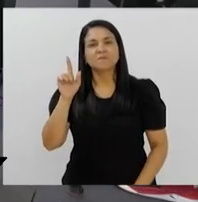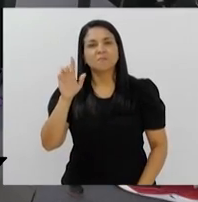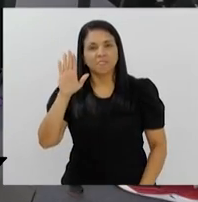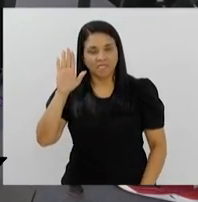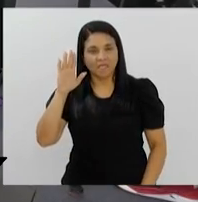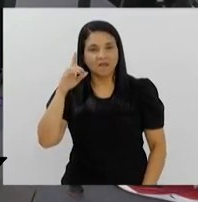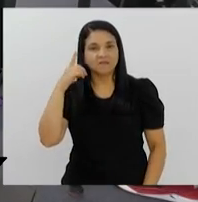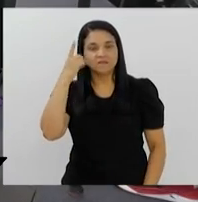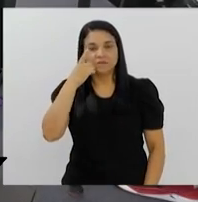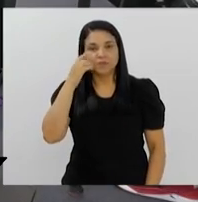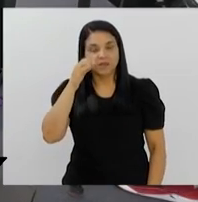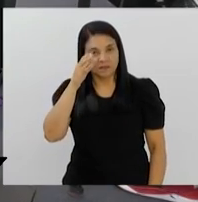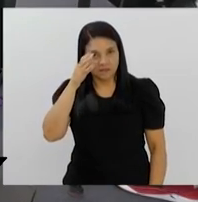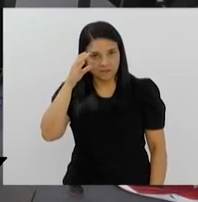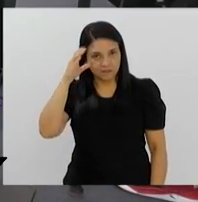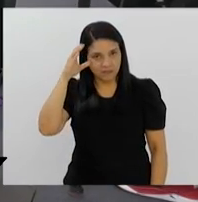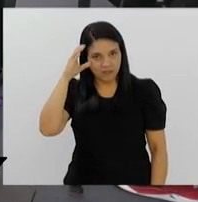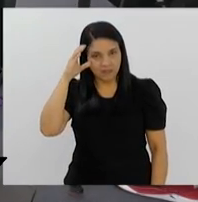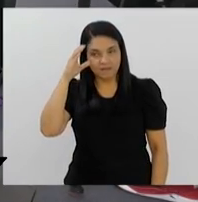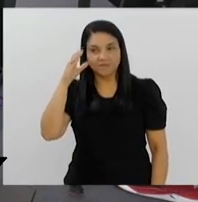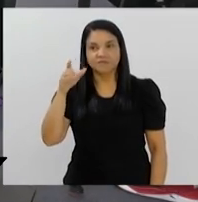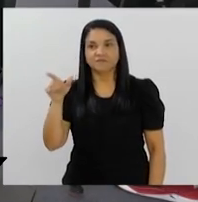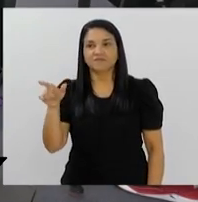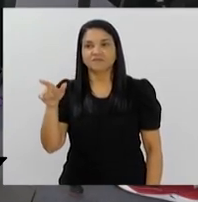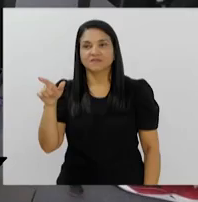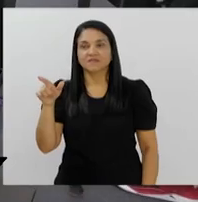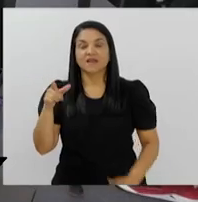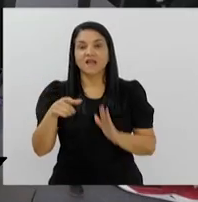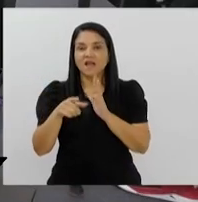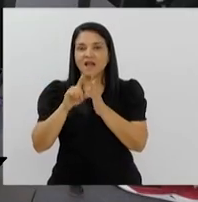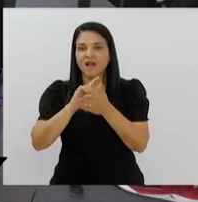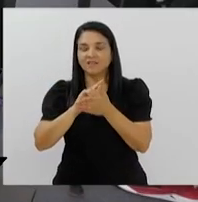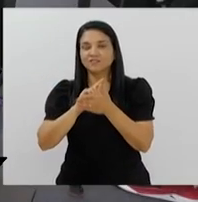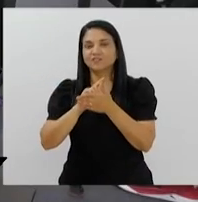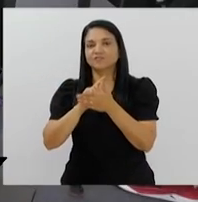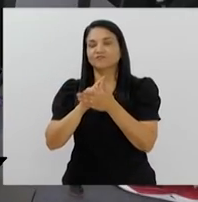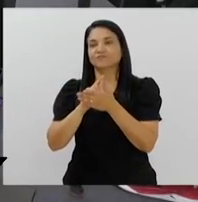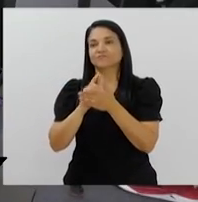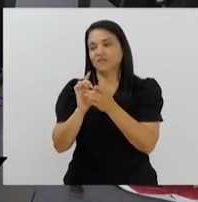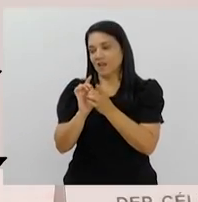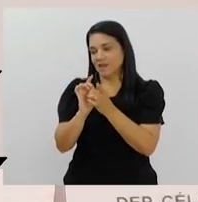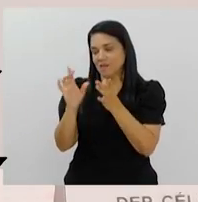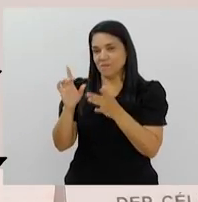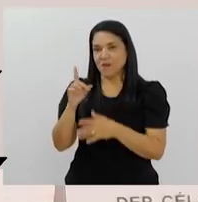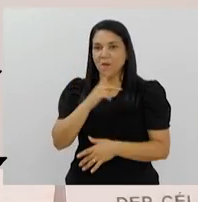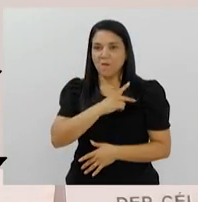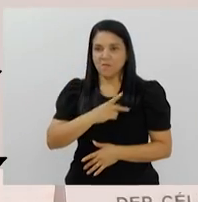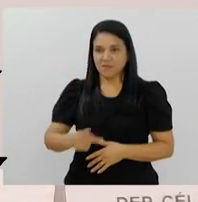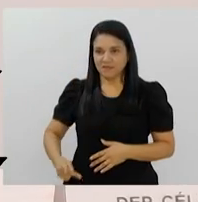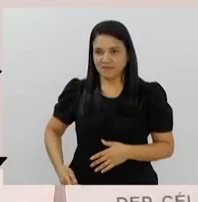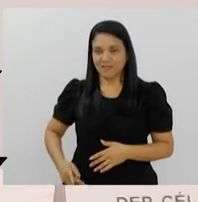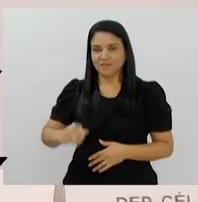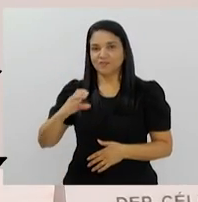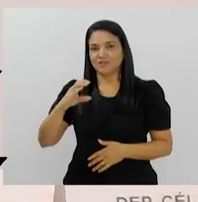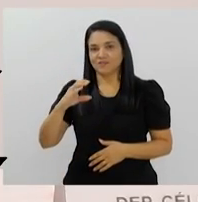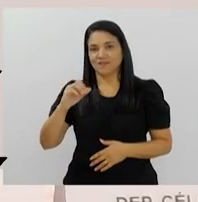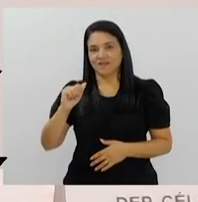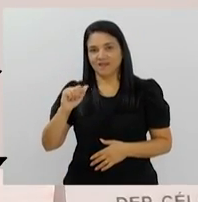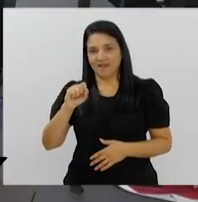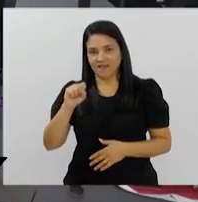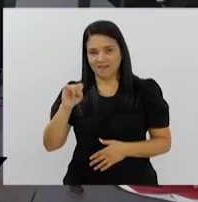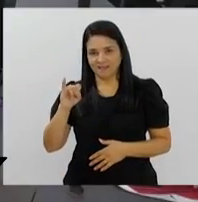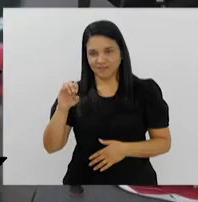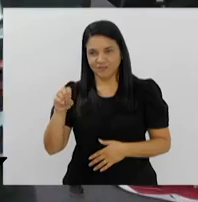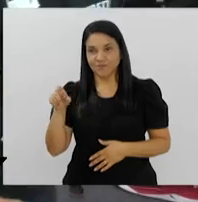de vossa excelência dispensar presidente do Procom cas me perdoe eh na verdade os